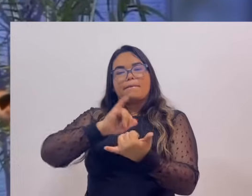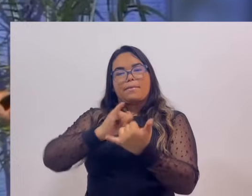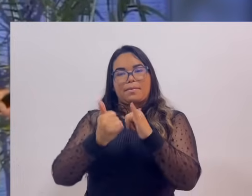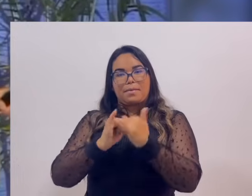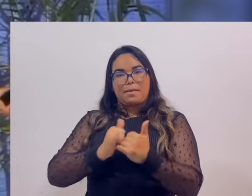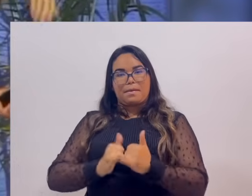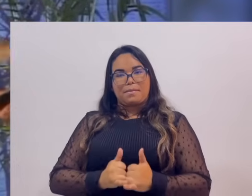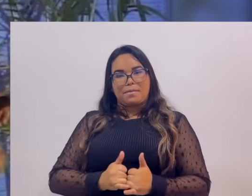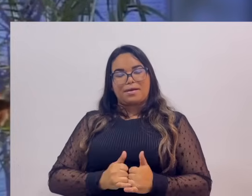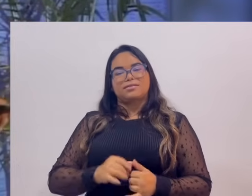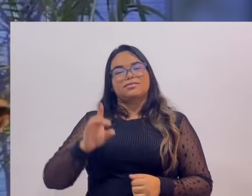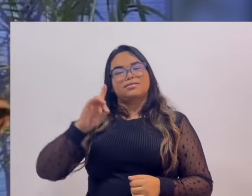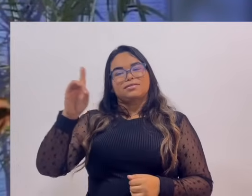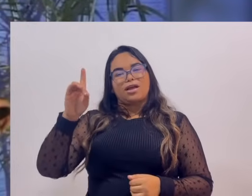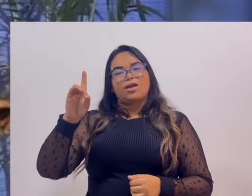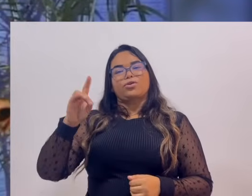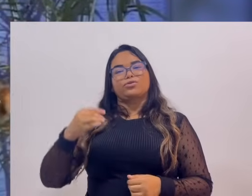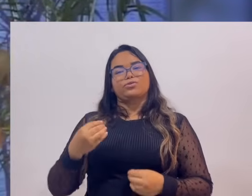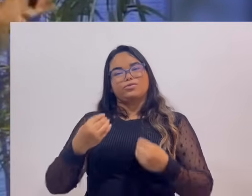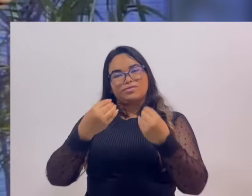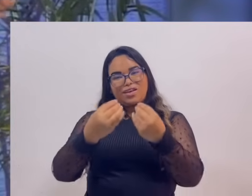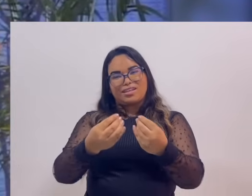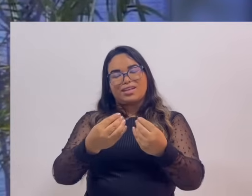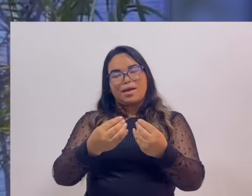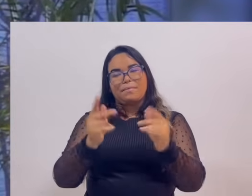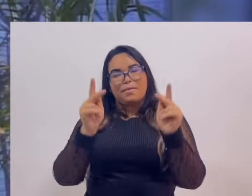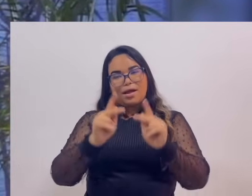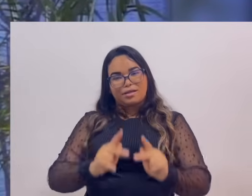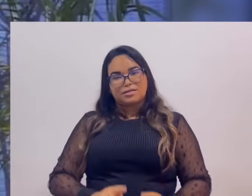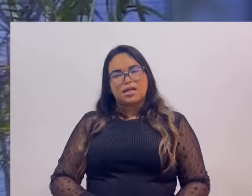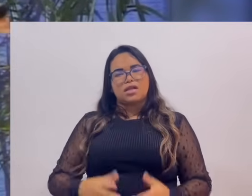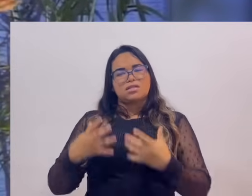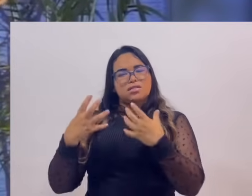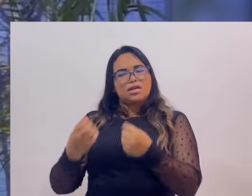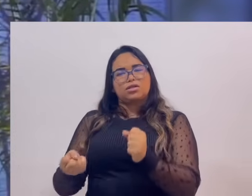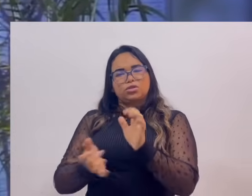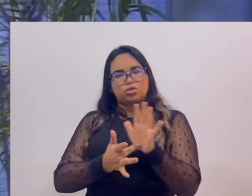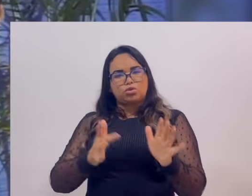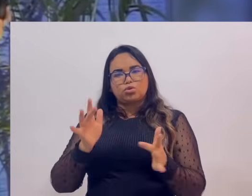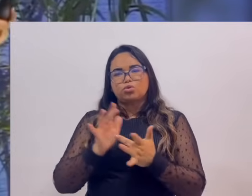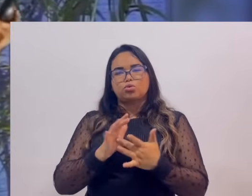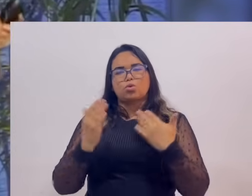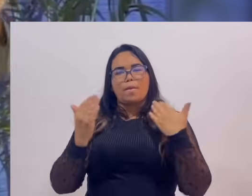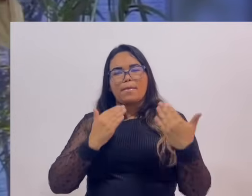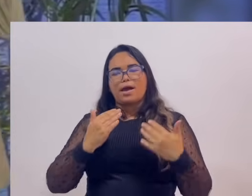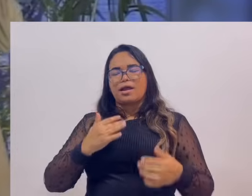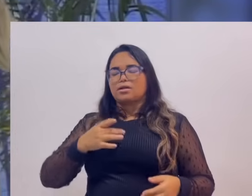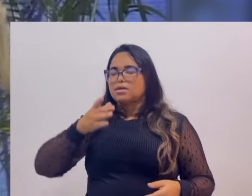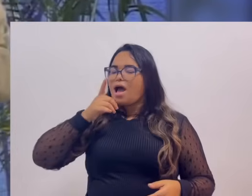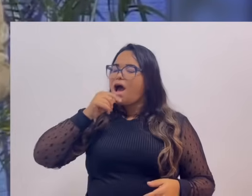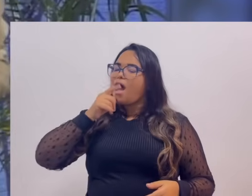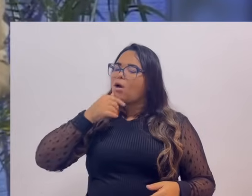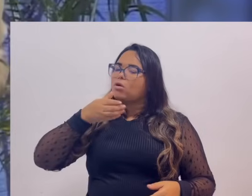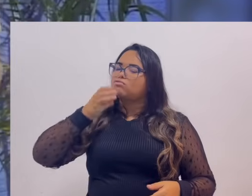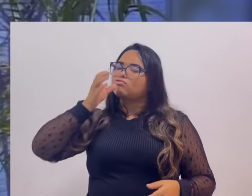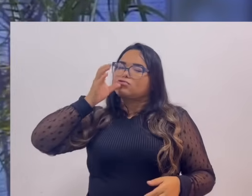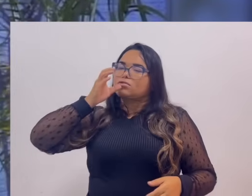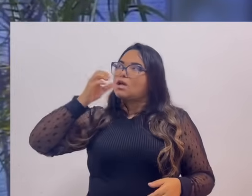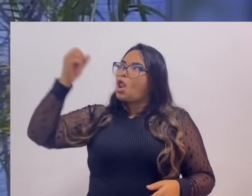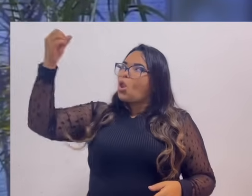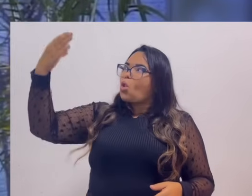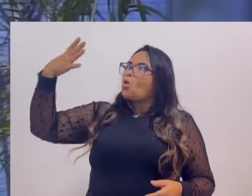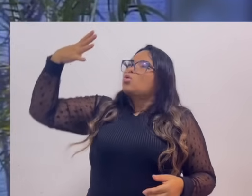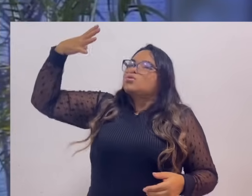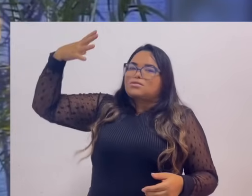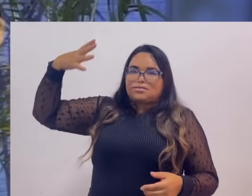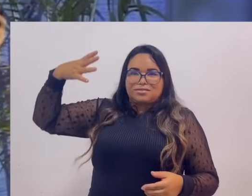pecado confessado será feito no céu vai e não peques mais come o pão da vida bebe da água da